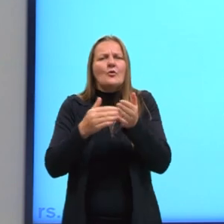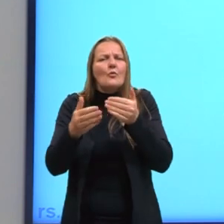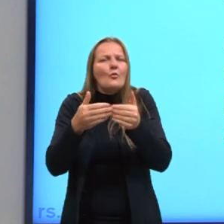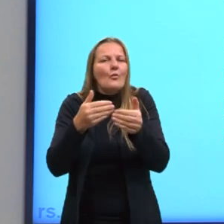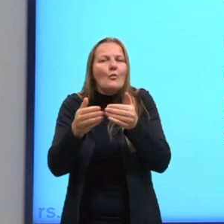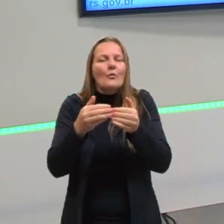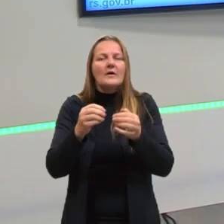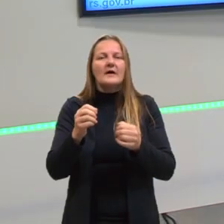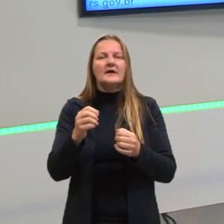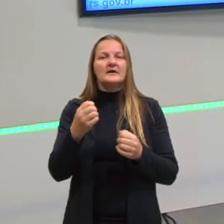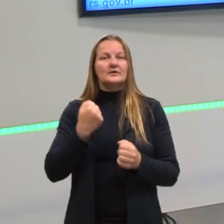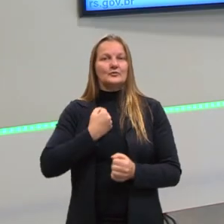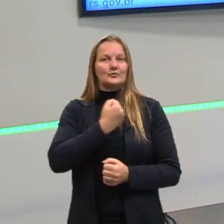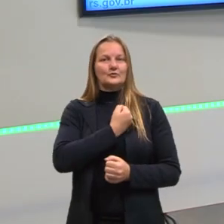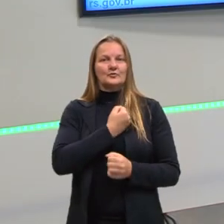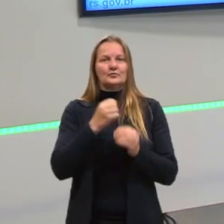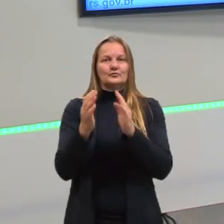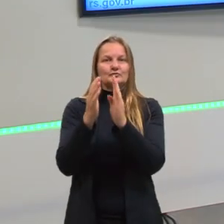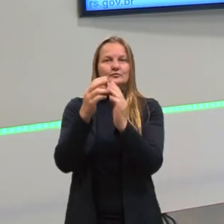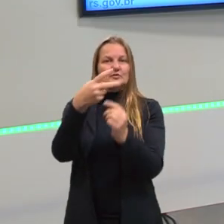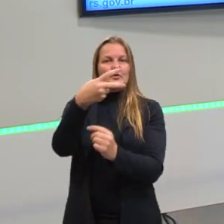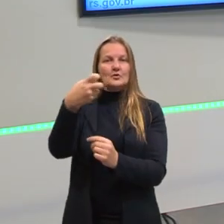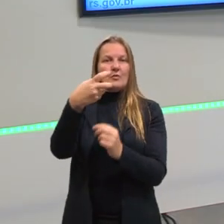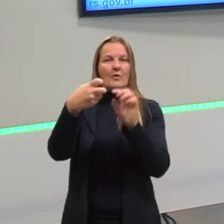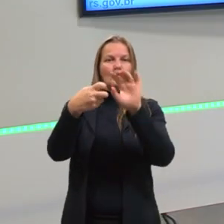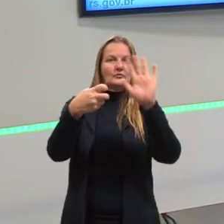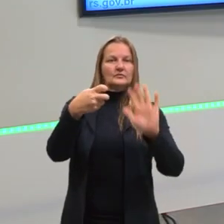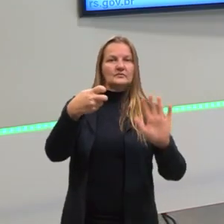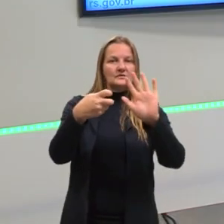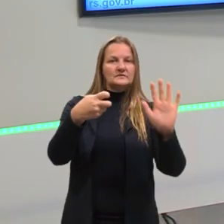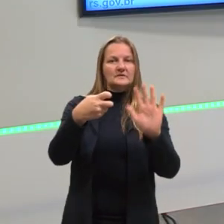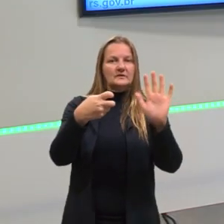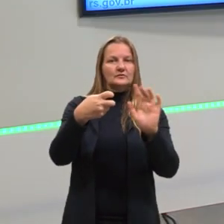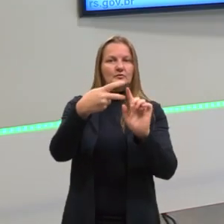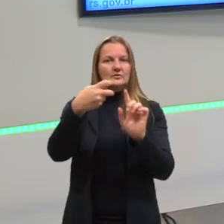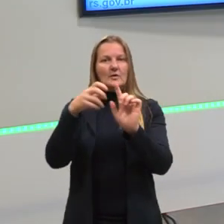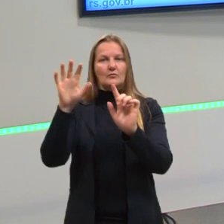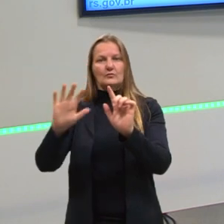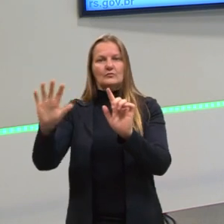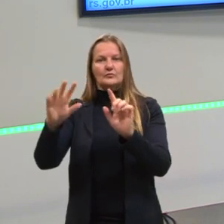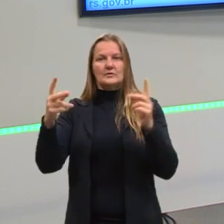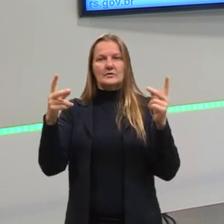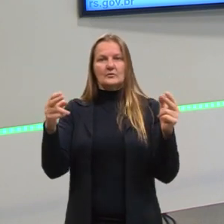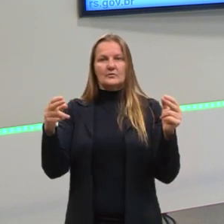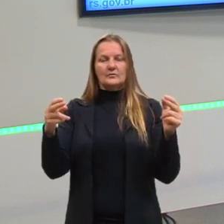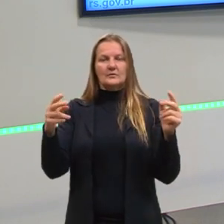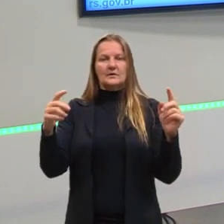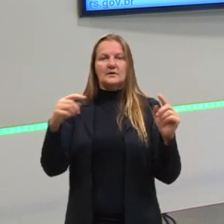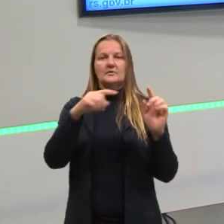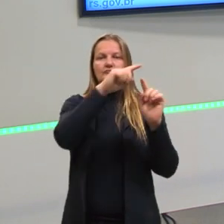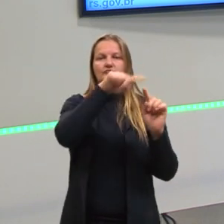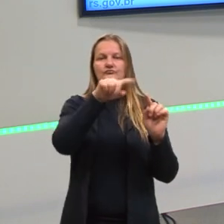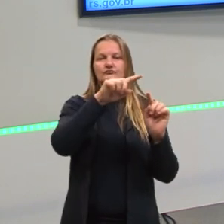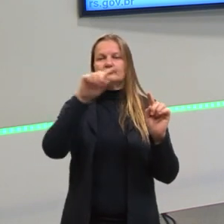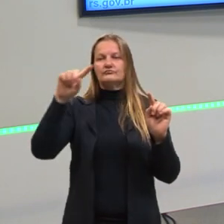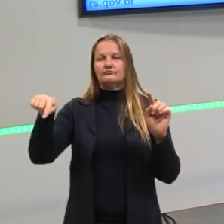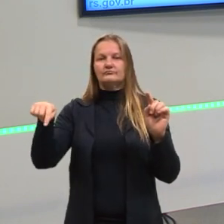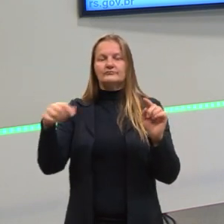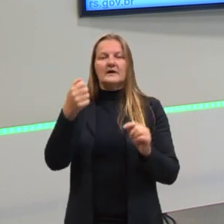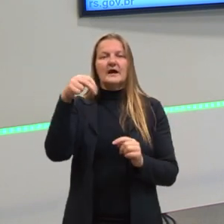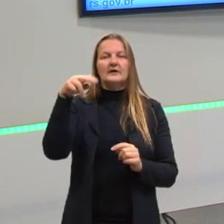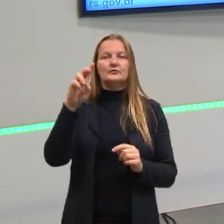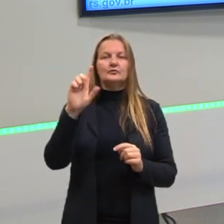que eu tenho de um lado da Igualdade se eu tenho igual do outro lado da Igualdade com o mesmo sinal ele se anulam né porque